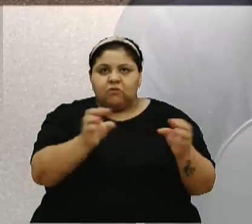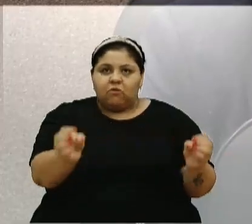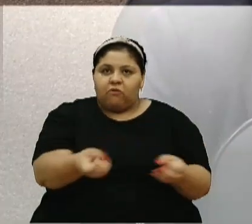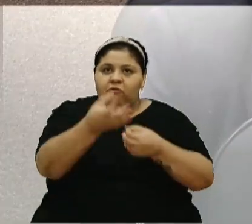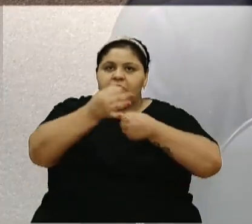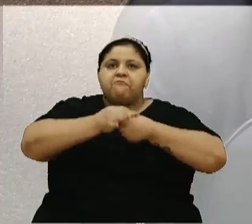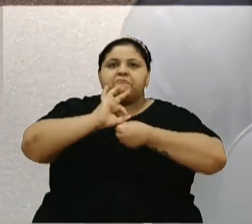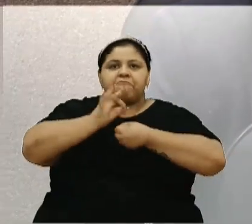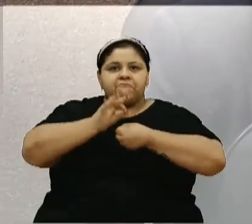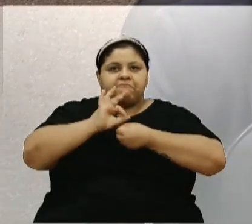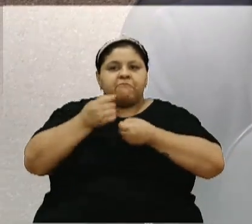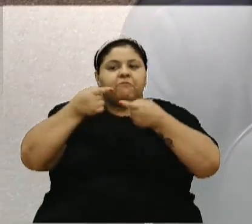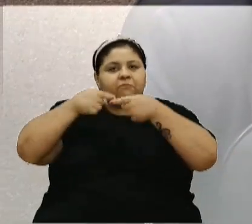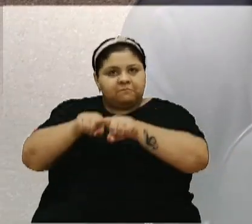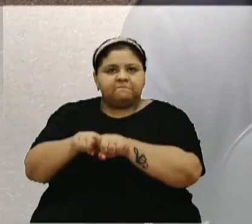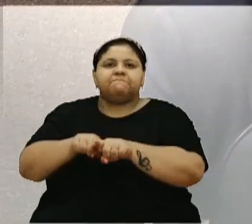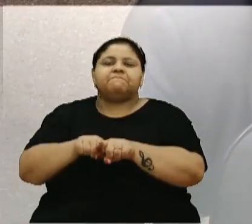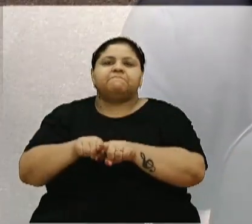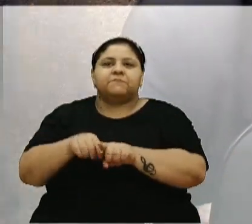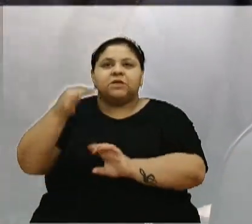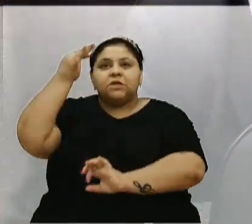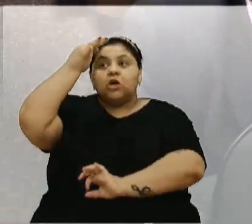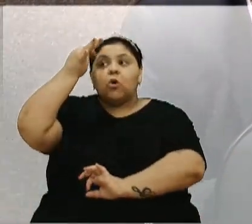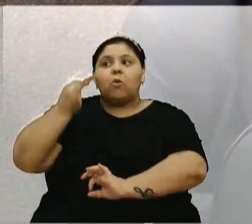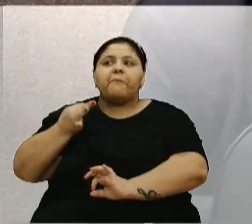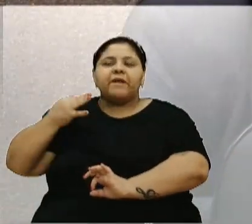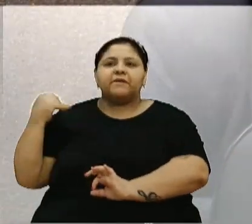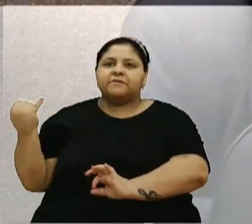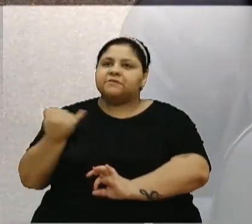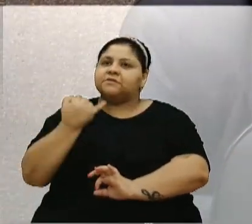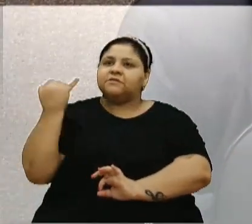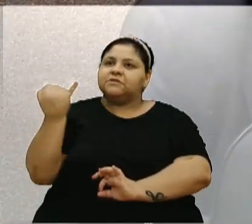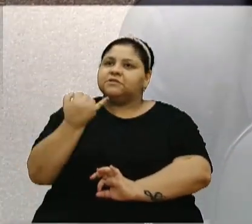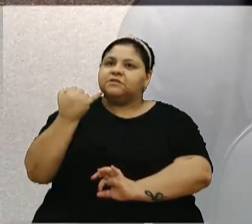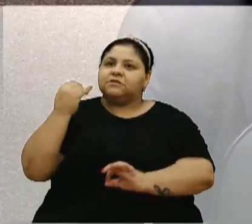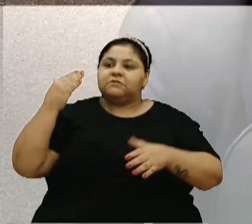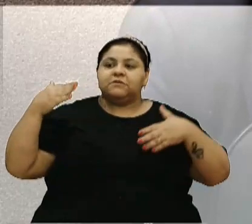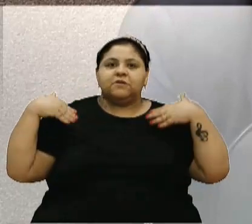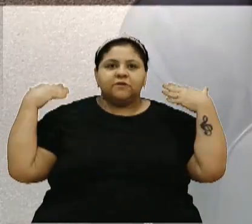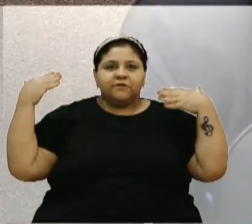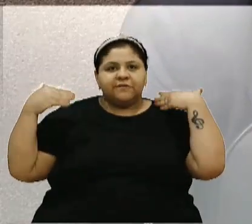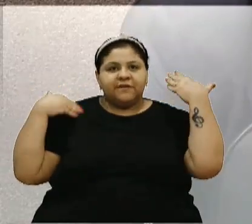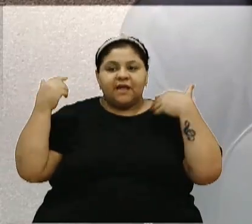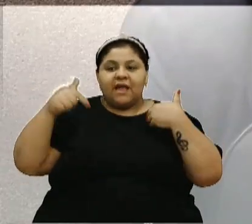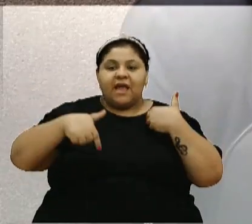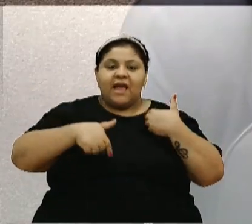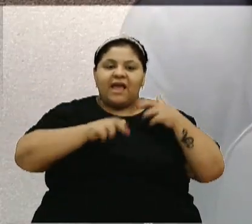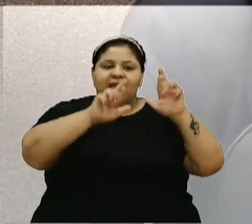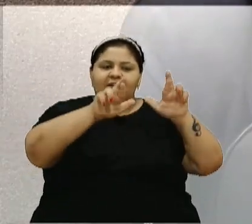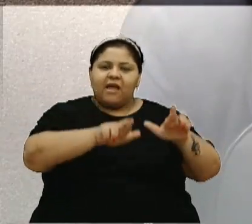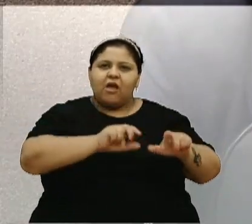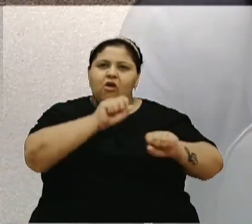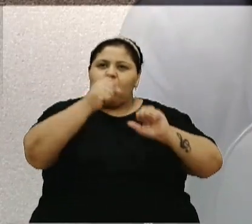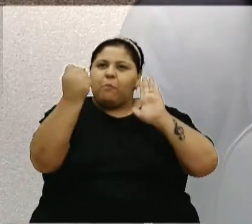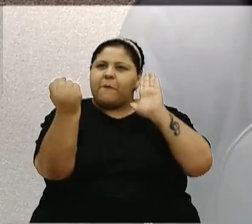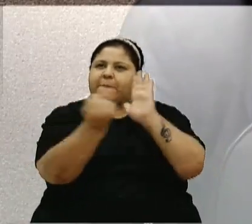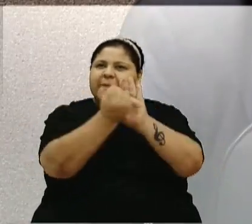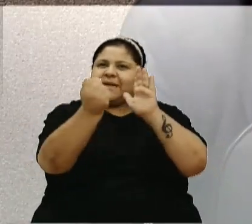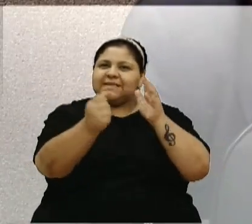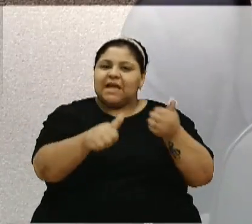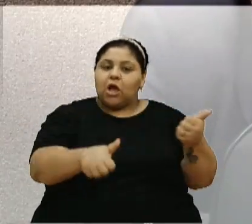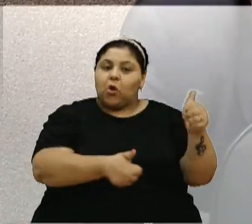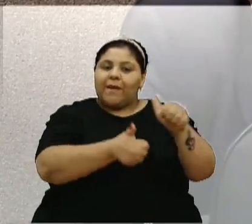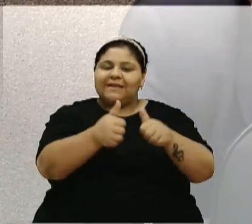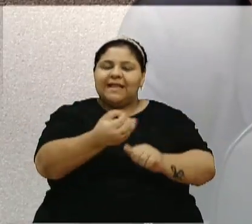da Uva, muito parceira, compreendendo a importância do turismo na nossa região, o quanto impacta a qualidade de vida